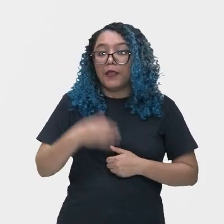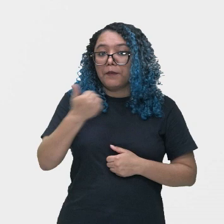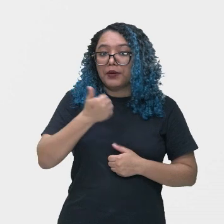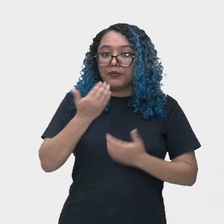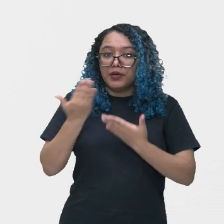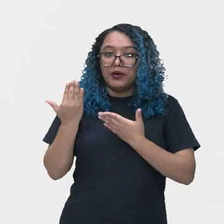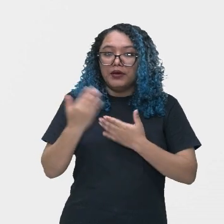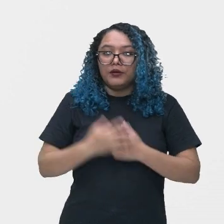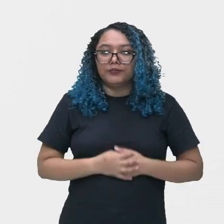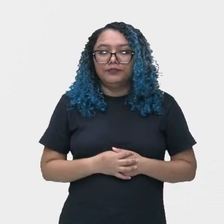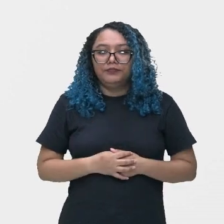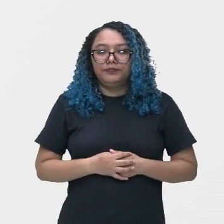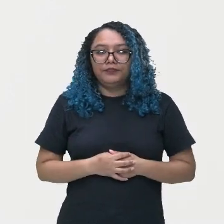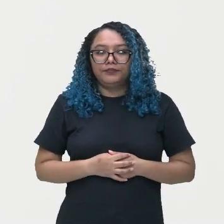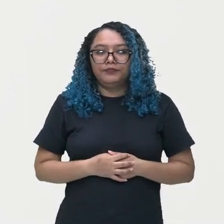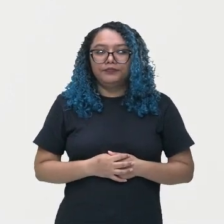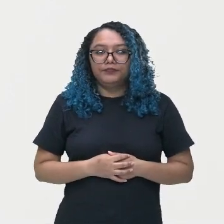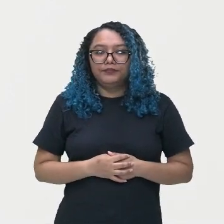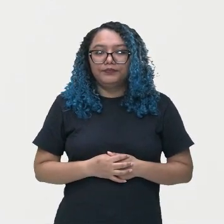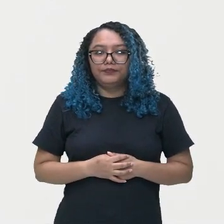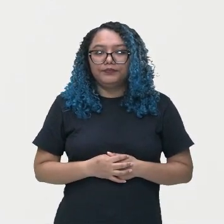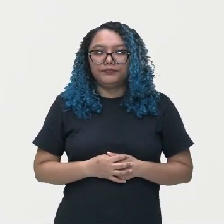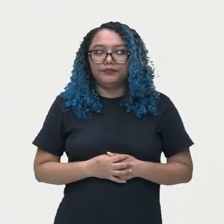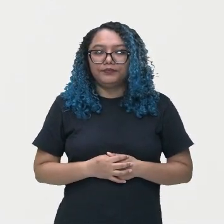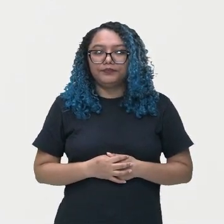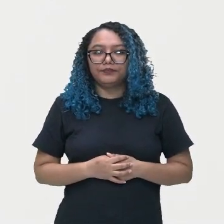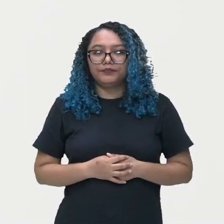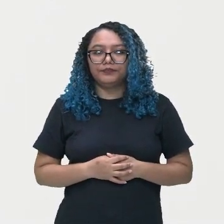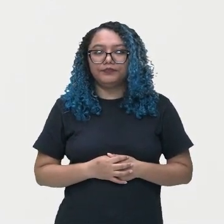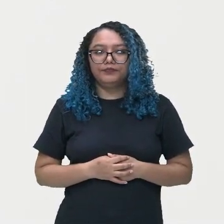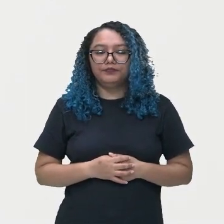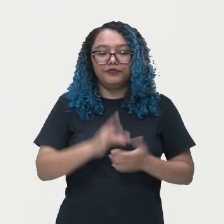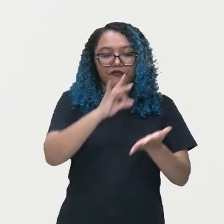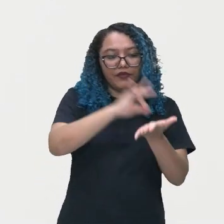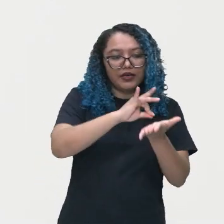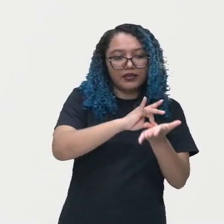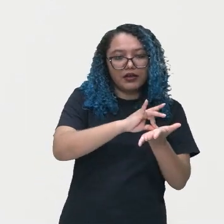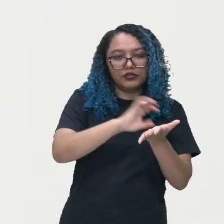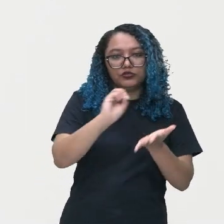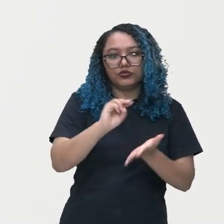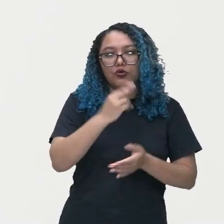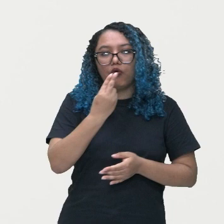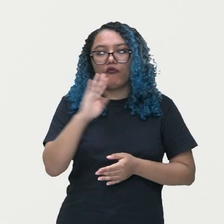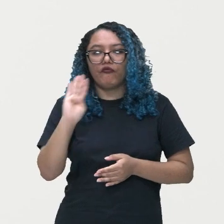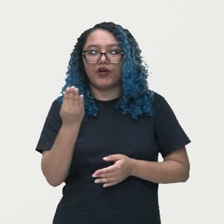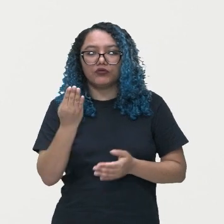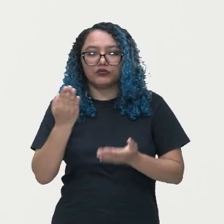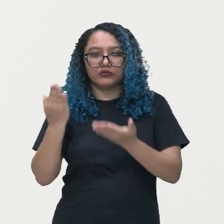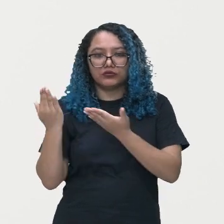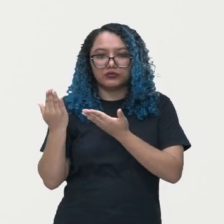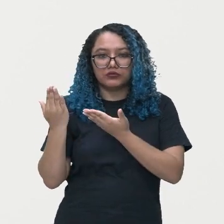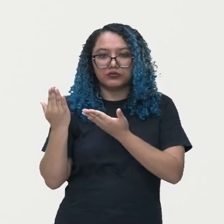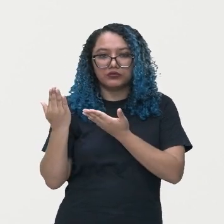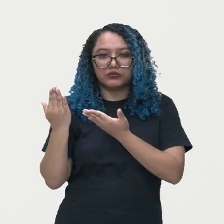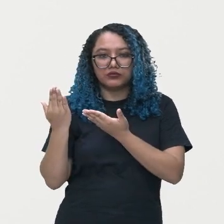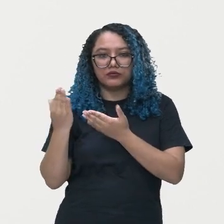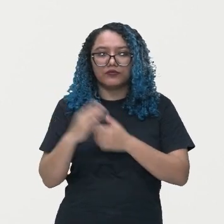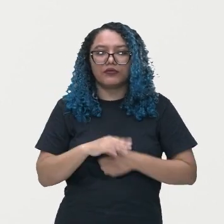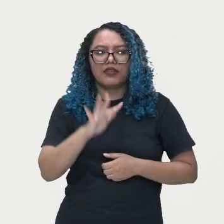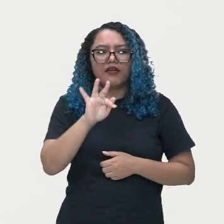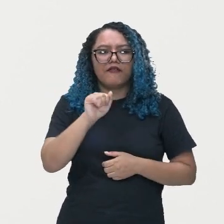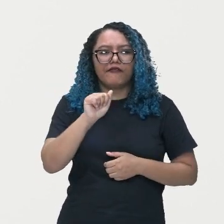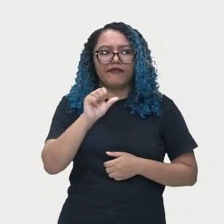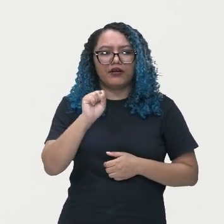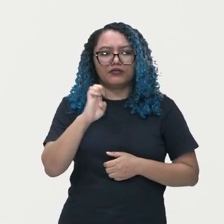False connection. É verdadeiro ou falsa essa afirmação? O que é uma false connection?